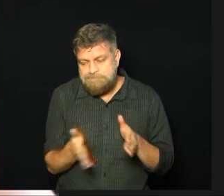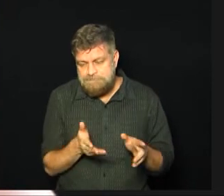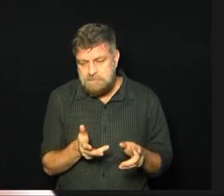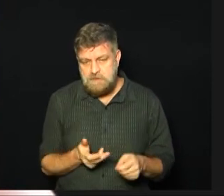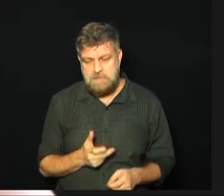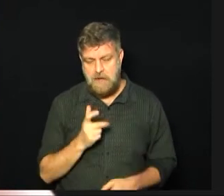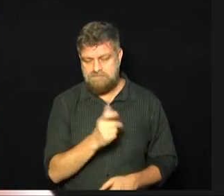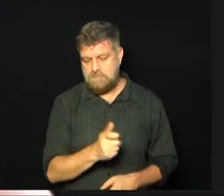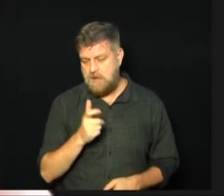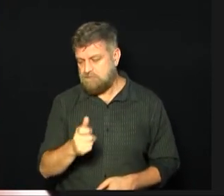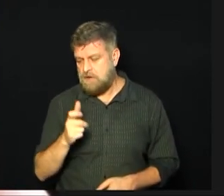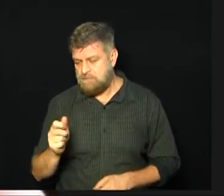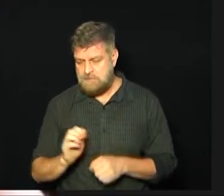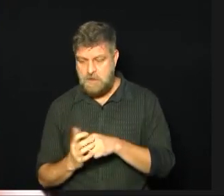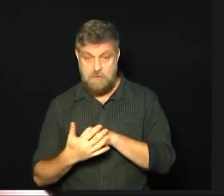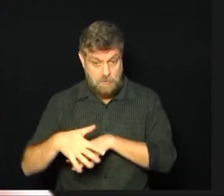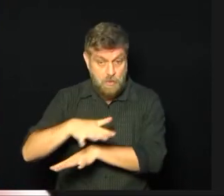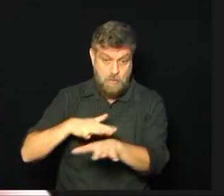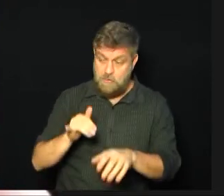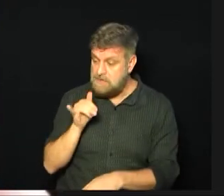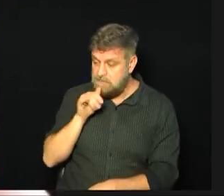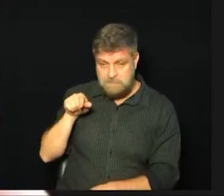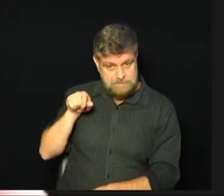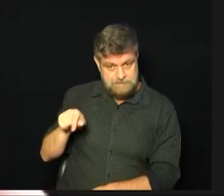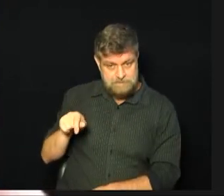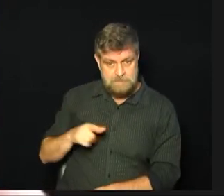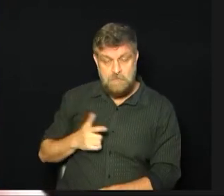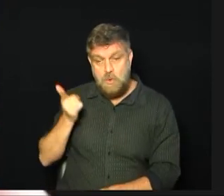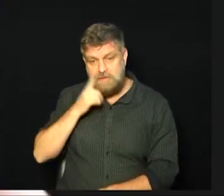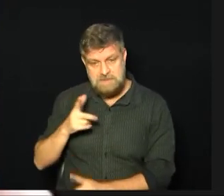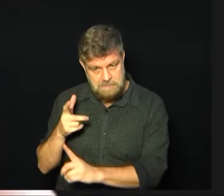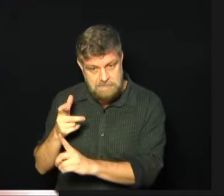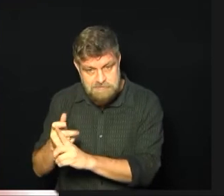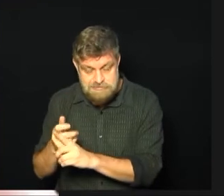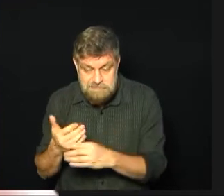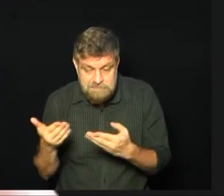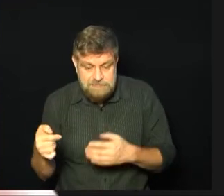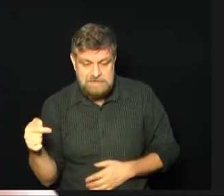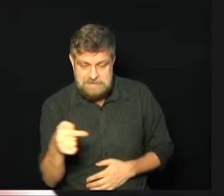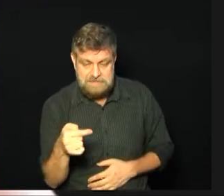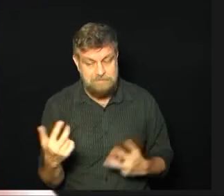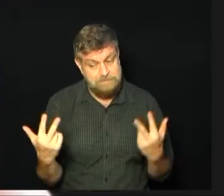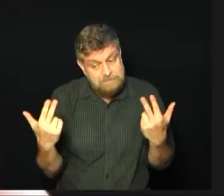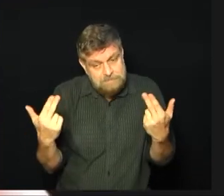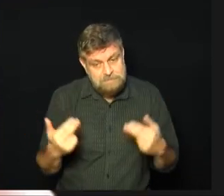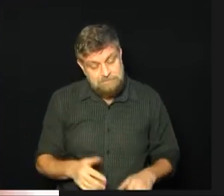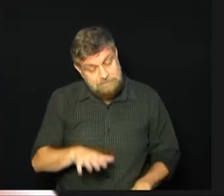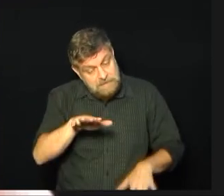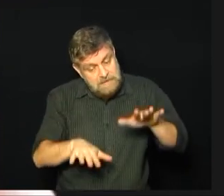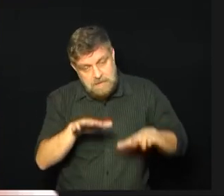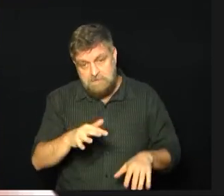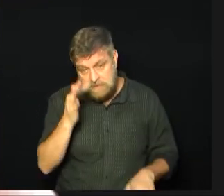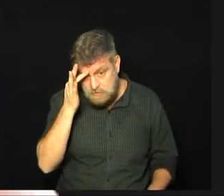contra vírus, né, como que a gente viu com o desenvolvimento das vacinas contra coronavírus, talvez